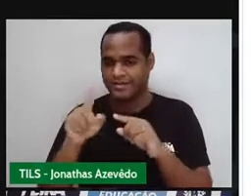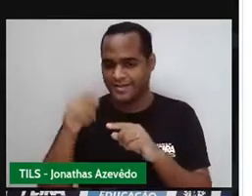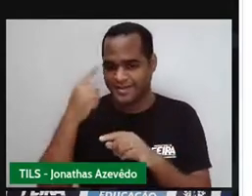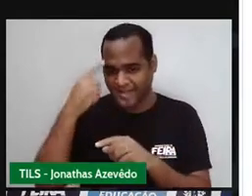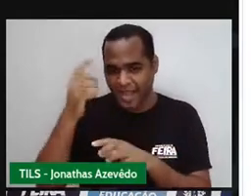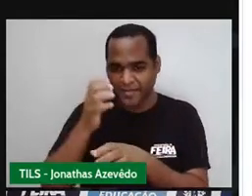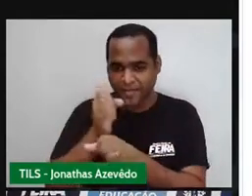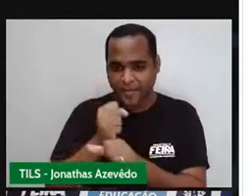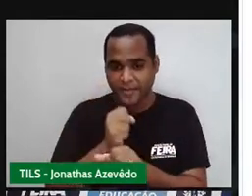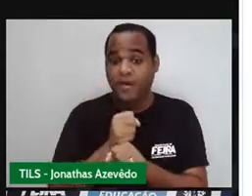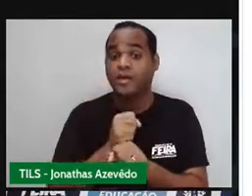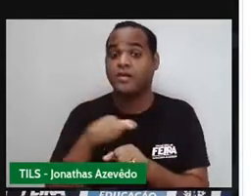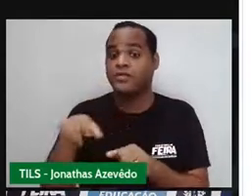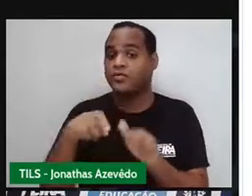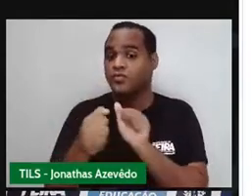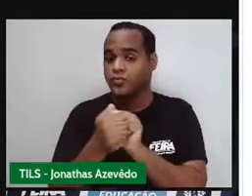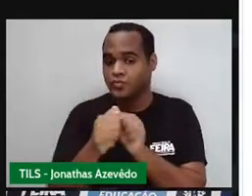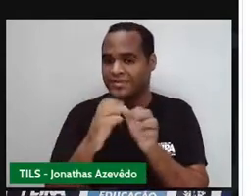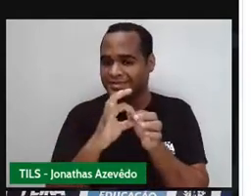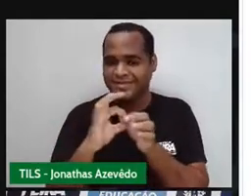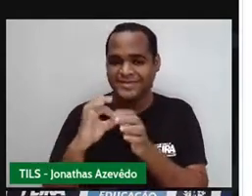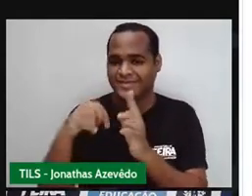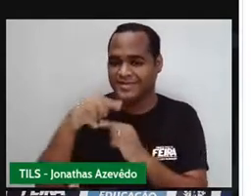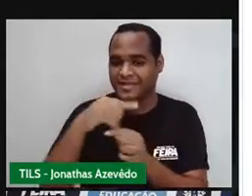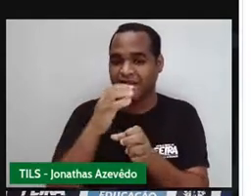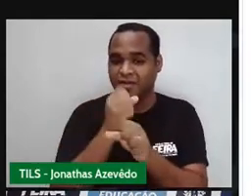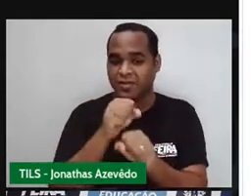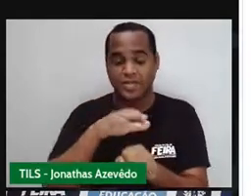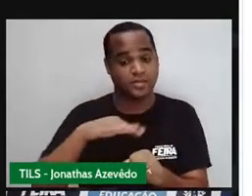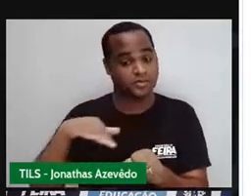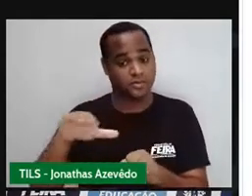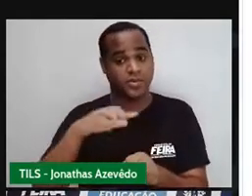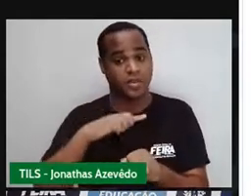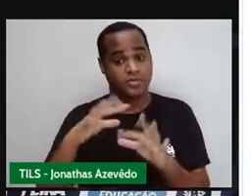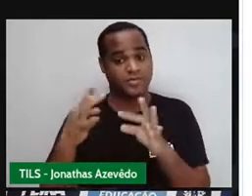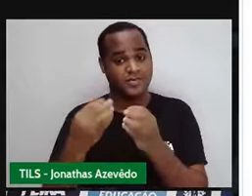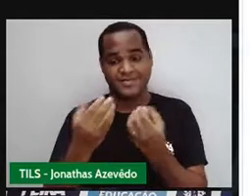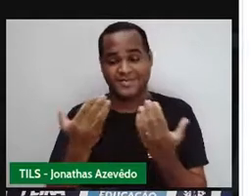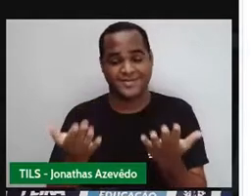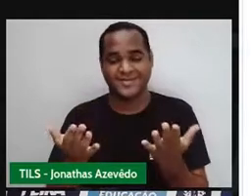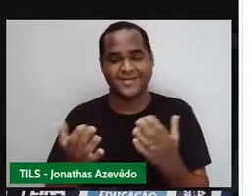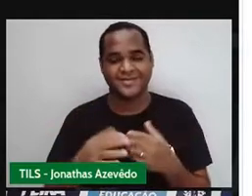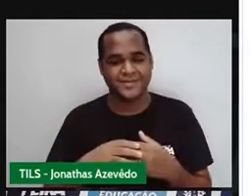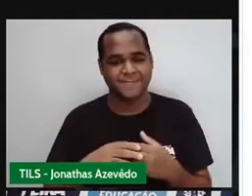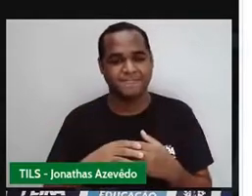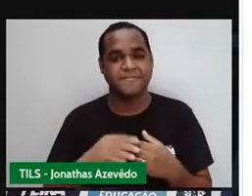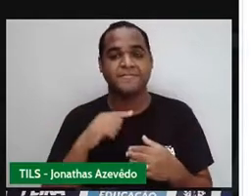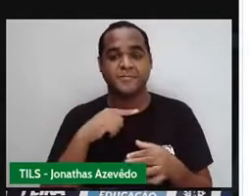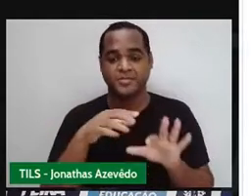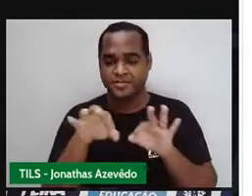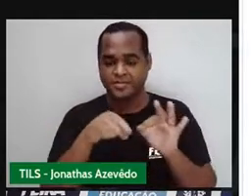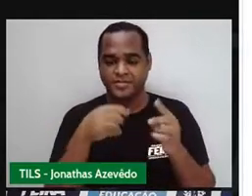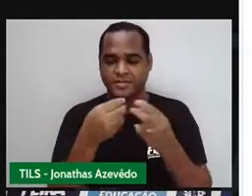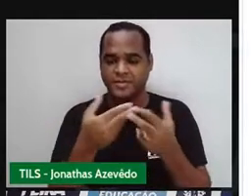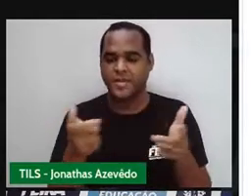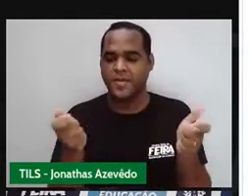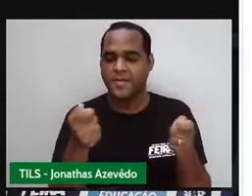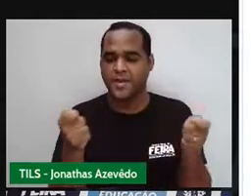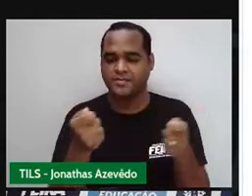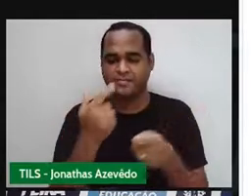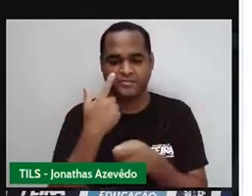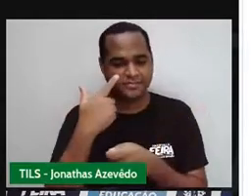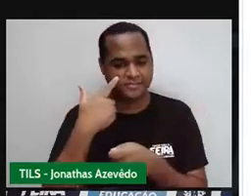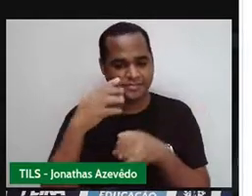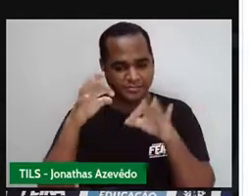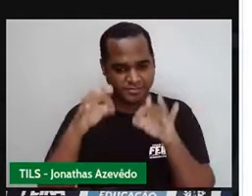e vira a área da figura toda beleza bom como é que eu vou fazer eu vou tentar fazer dessa